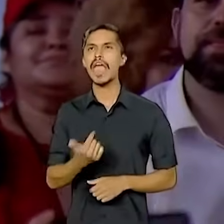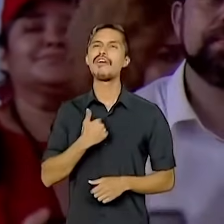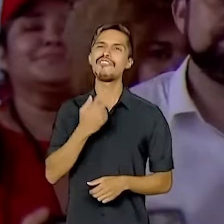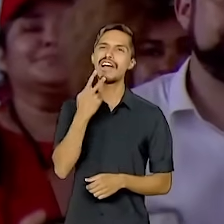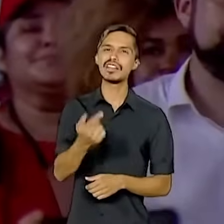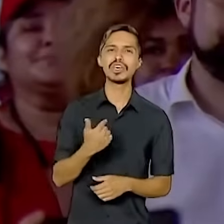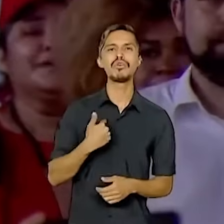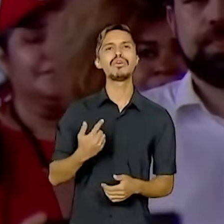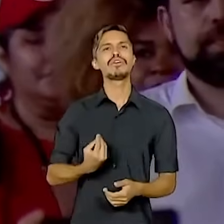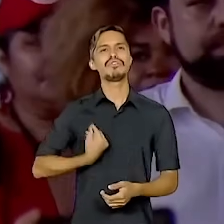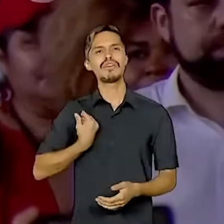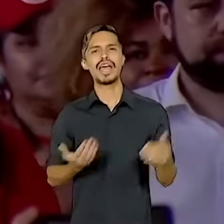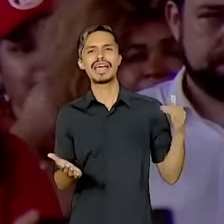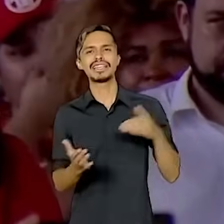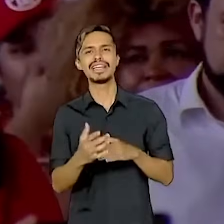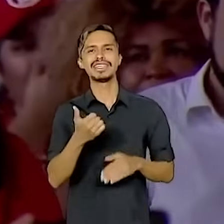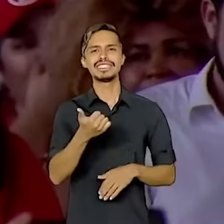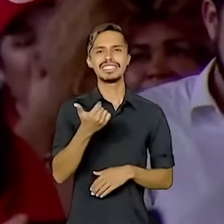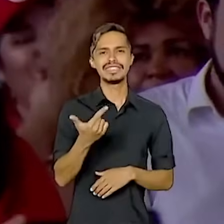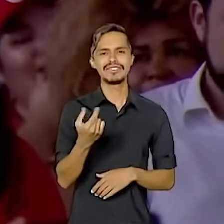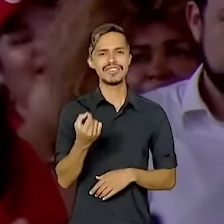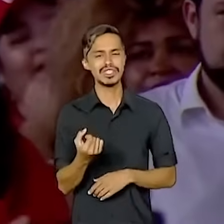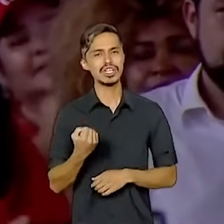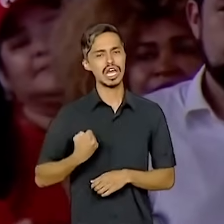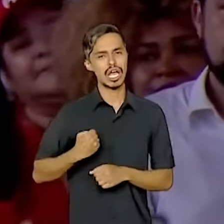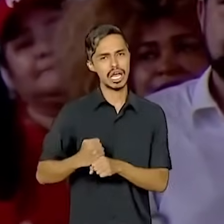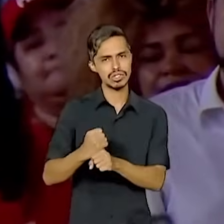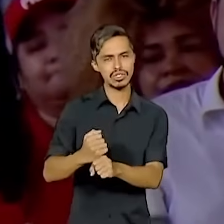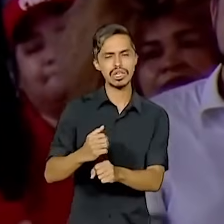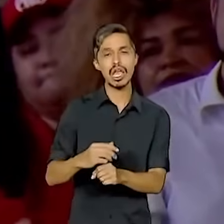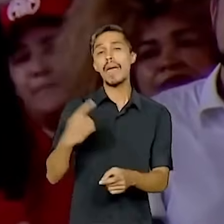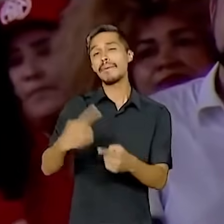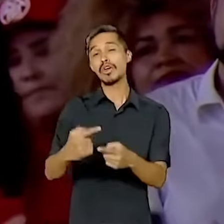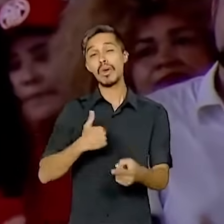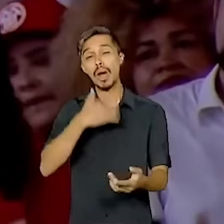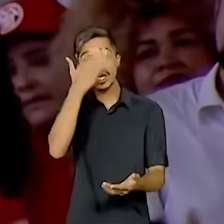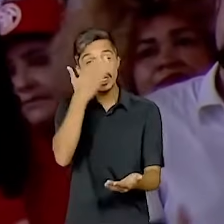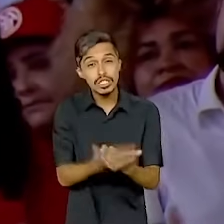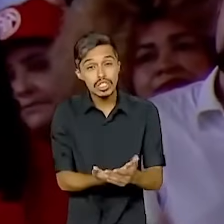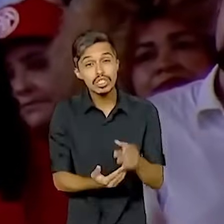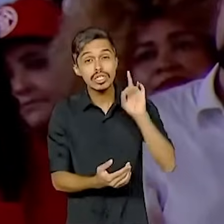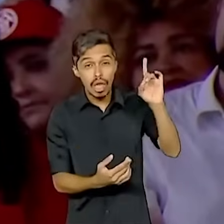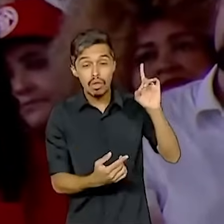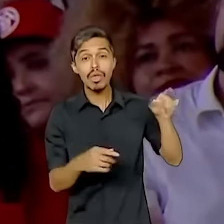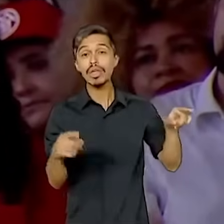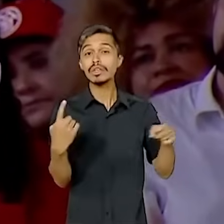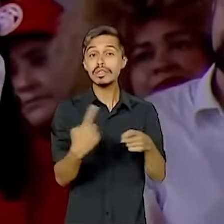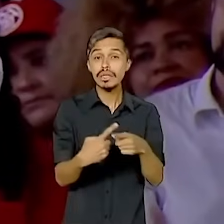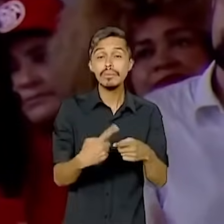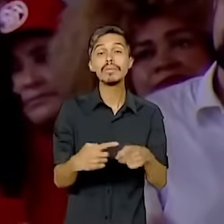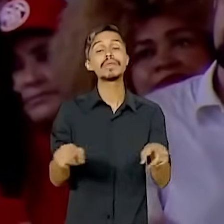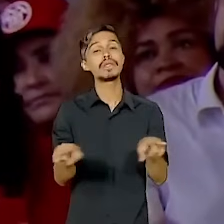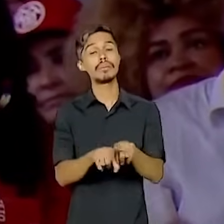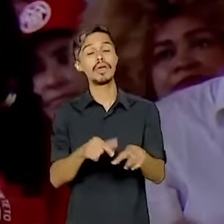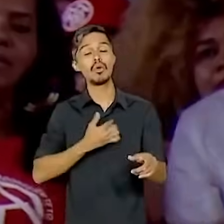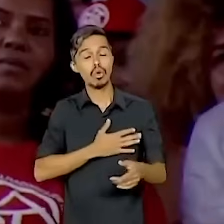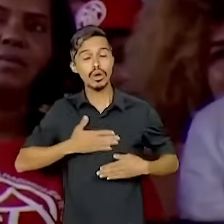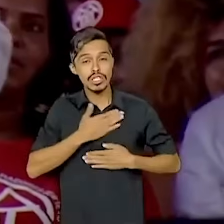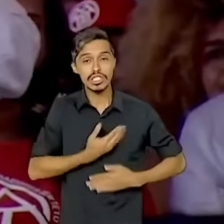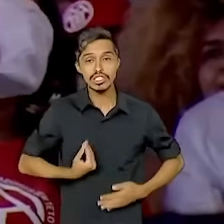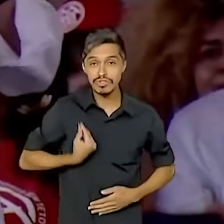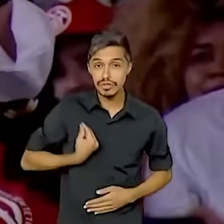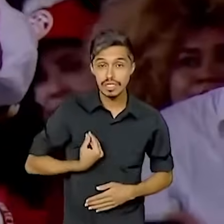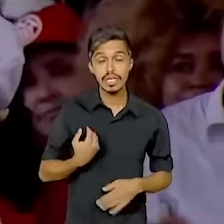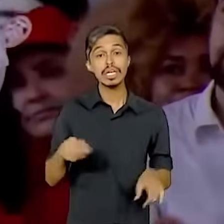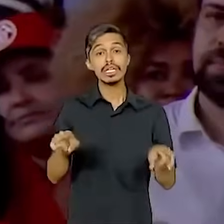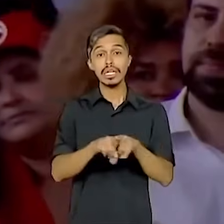120 anos de idade, não é só porque eu creio em Deus e porque eu gosto da vida. É porque se a